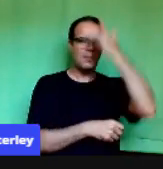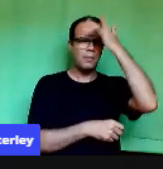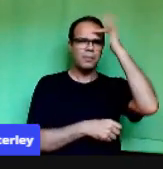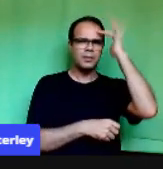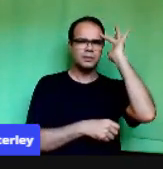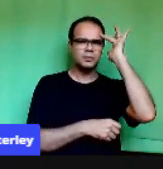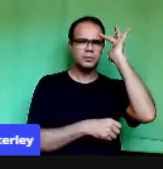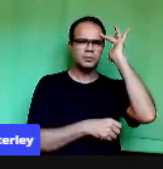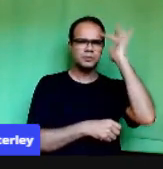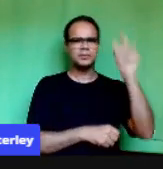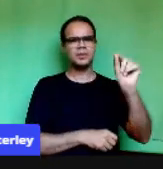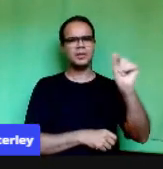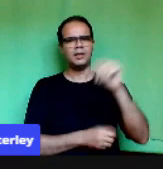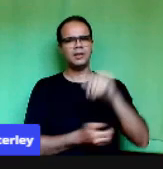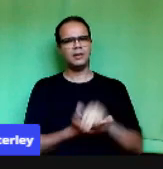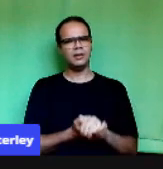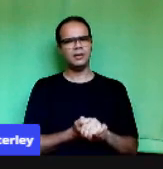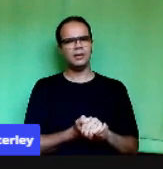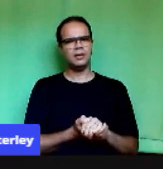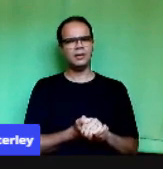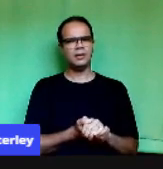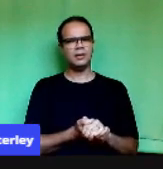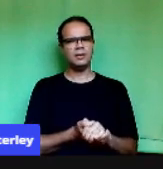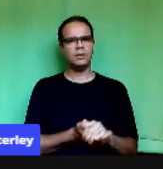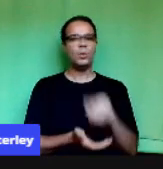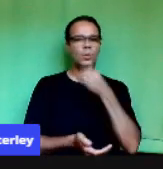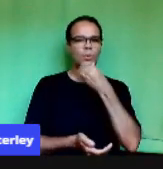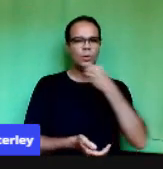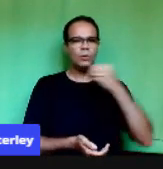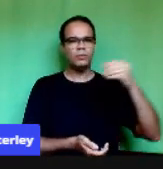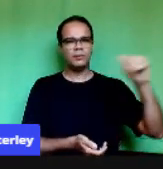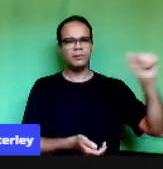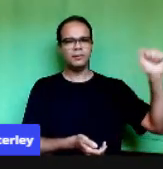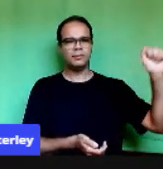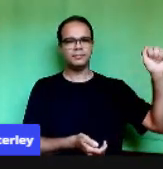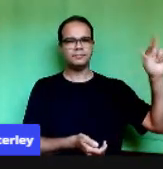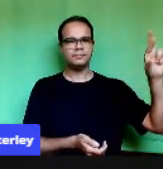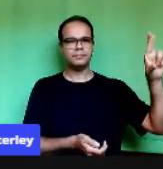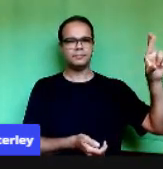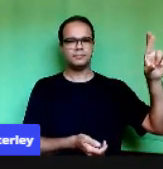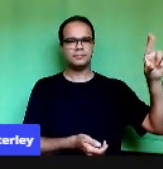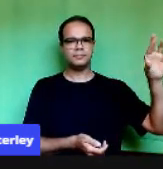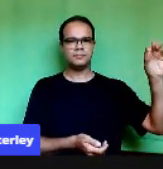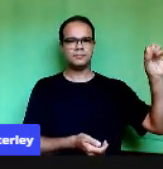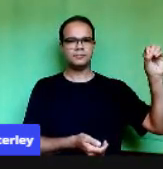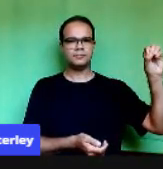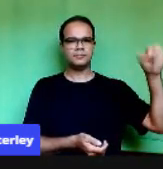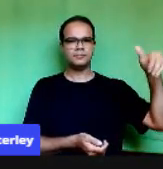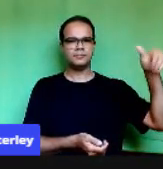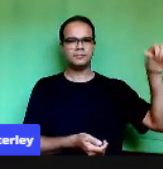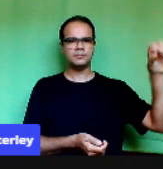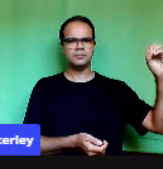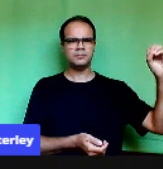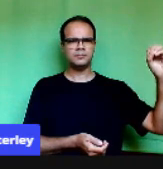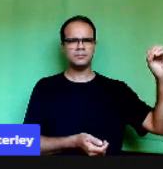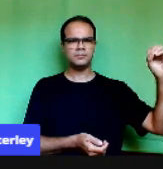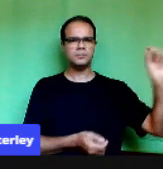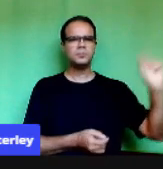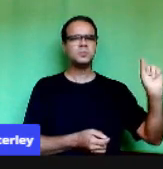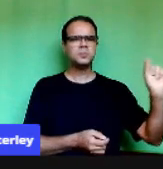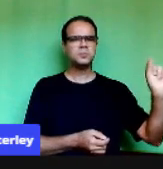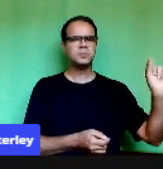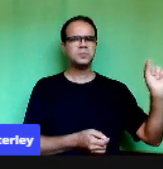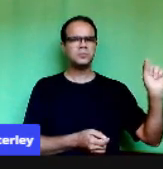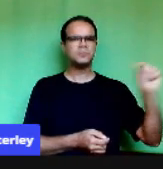ele tem uma fala muito interessante quando ele fala que existem os outros sujeitos, que são os filhos,